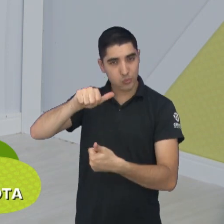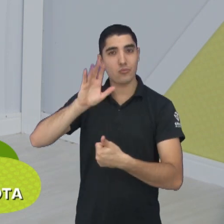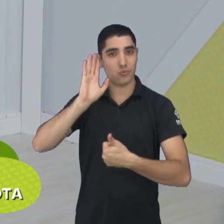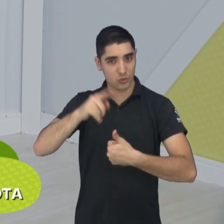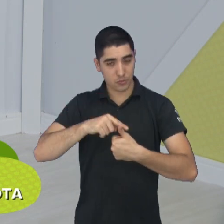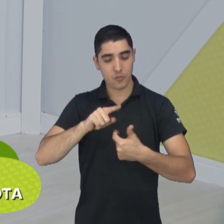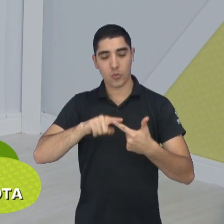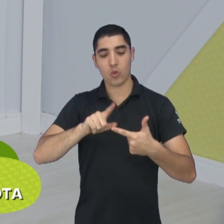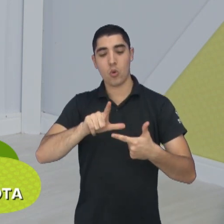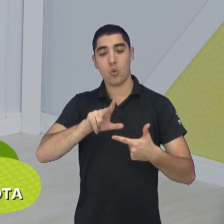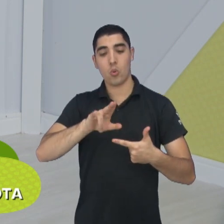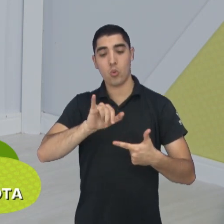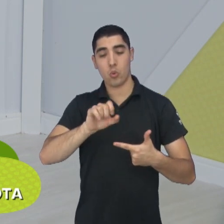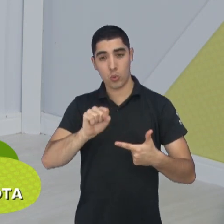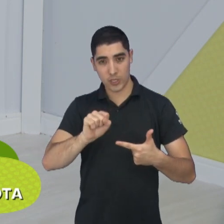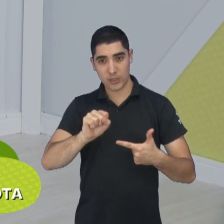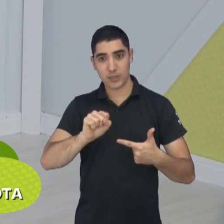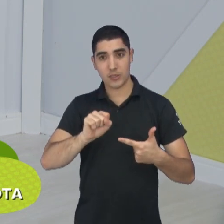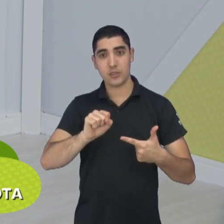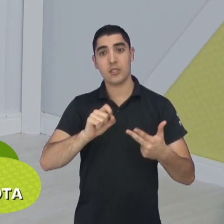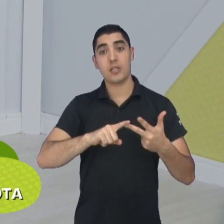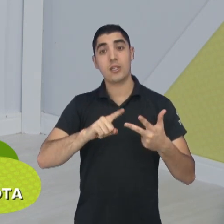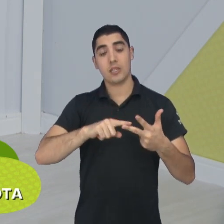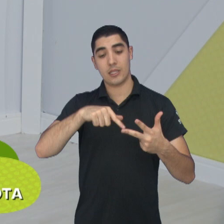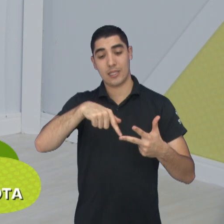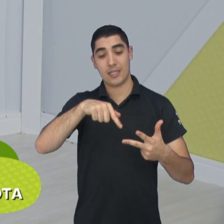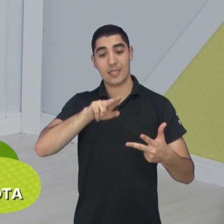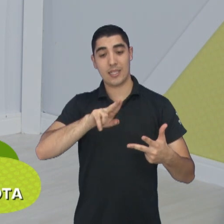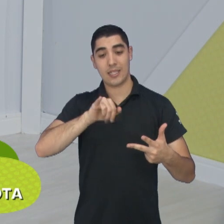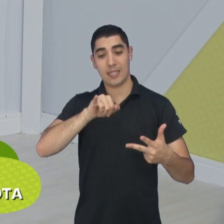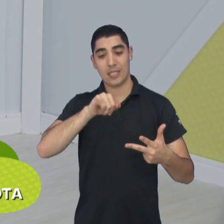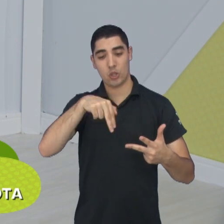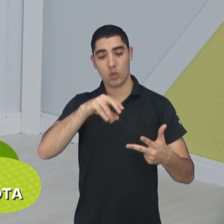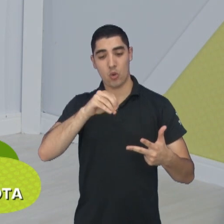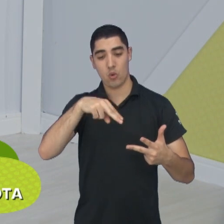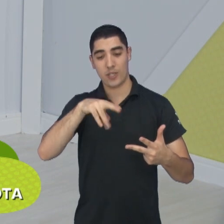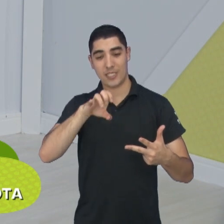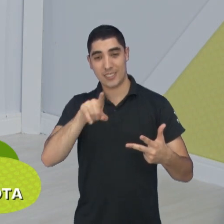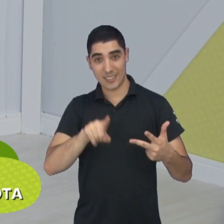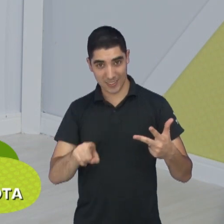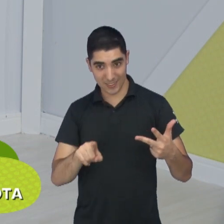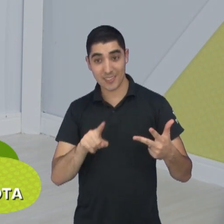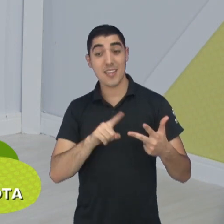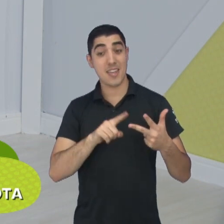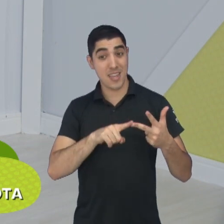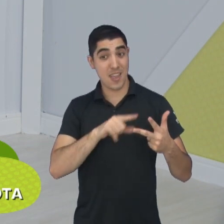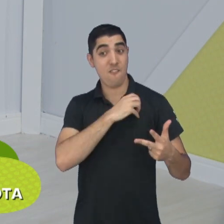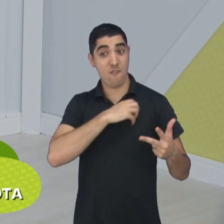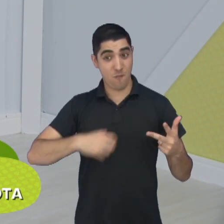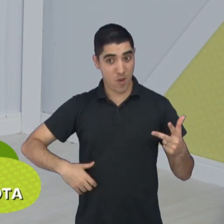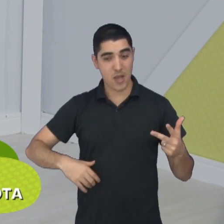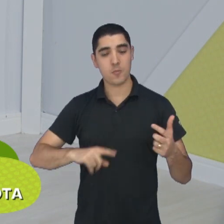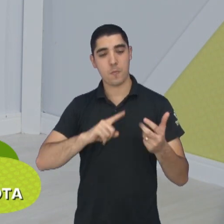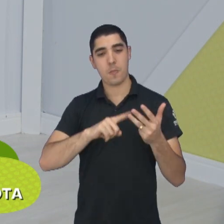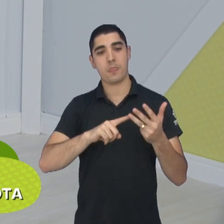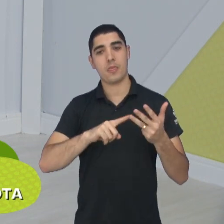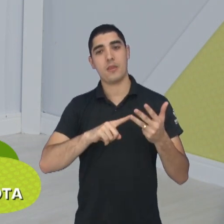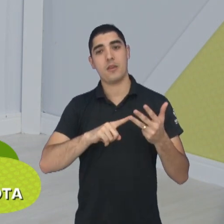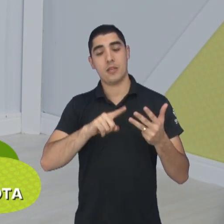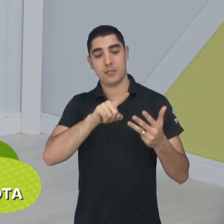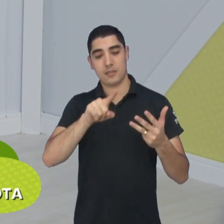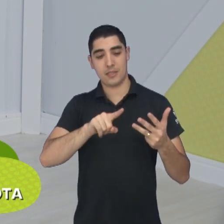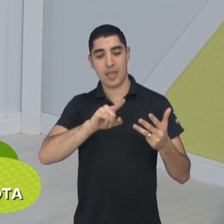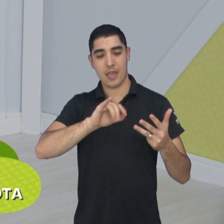O Luiz Carlos Vinck, Célio, Quinhones, lembra que o Quinhones era jogador do Vasco da Gama? Tinha o Cássio, Zé do